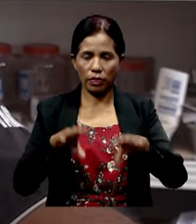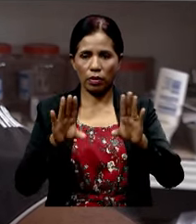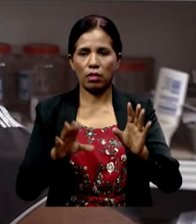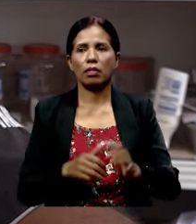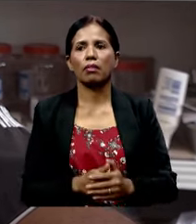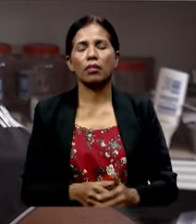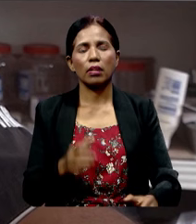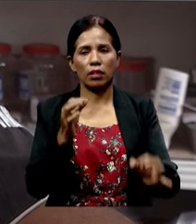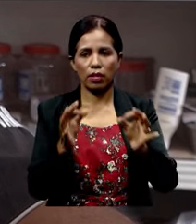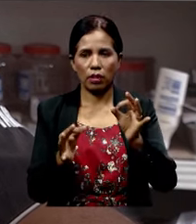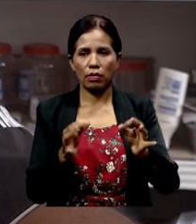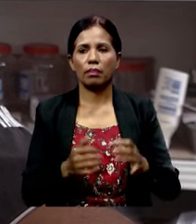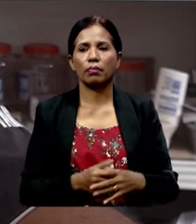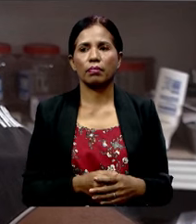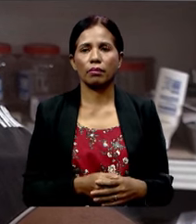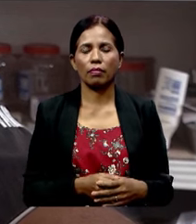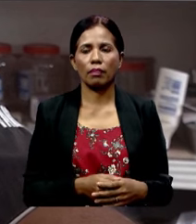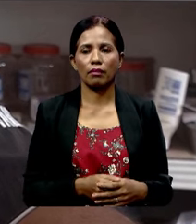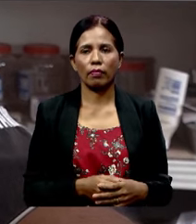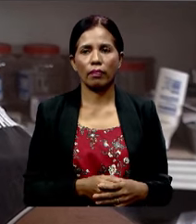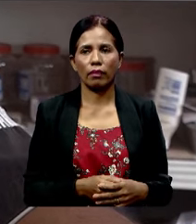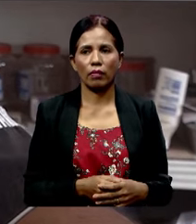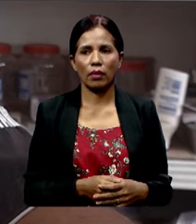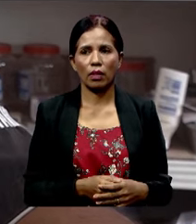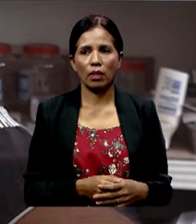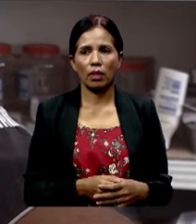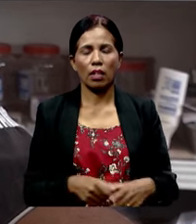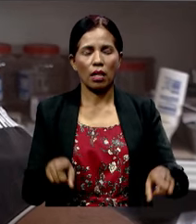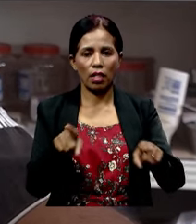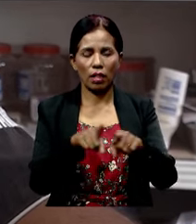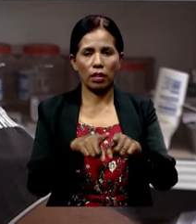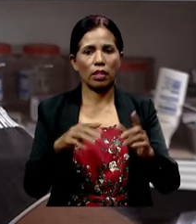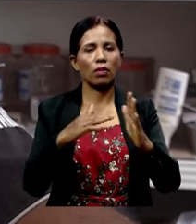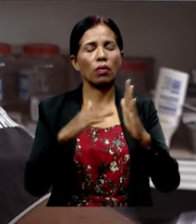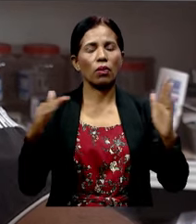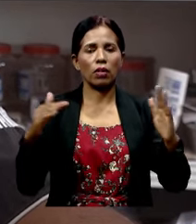quando nasa contadis ho amnia